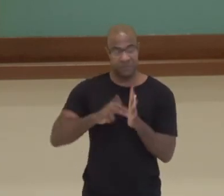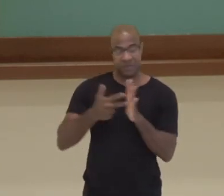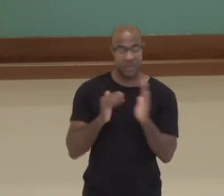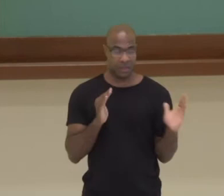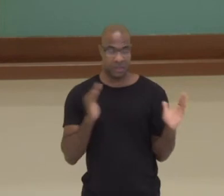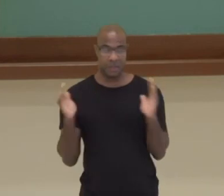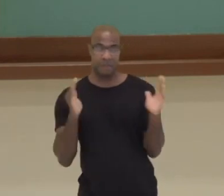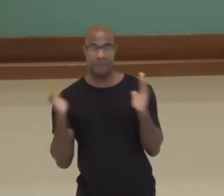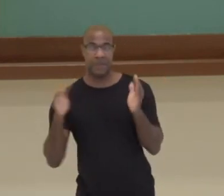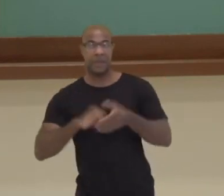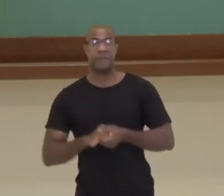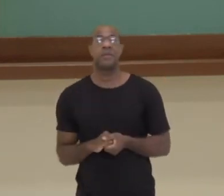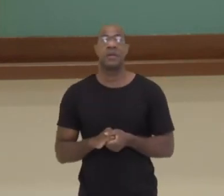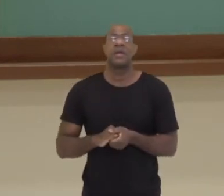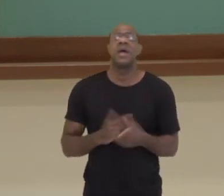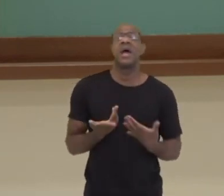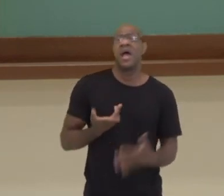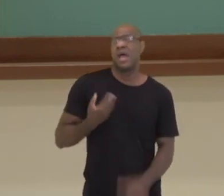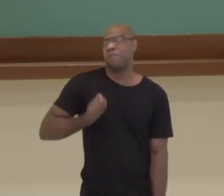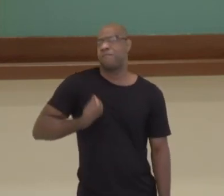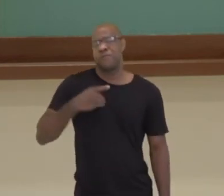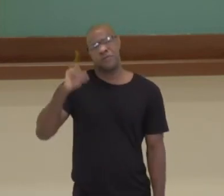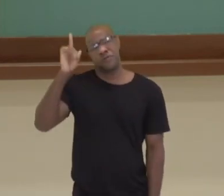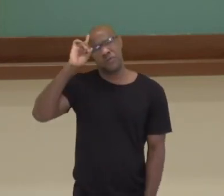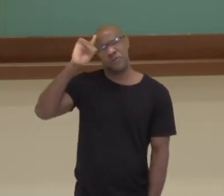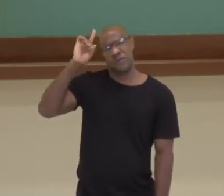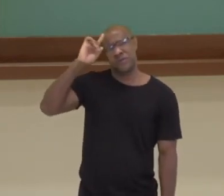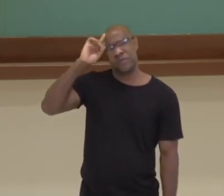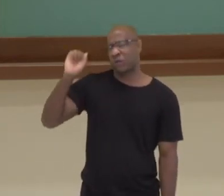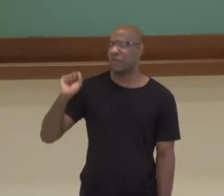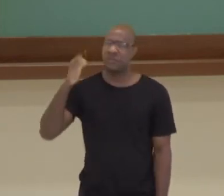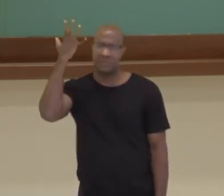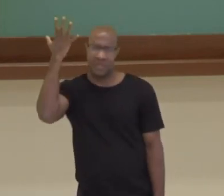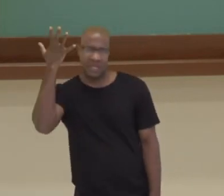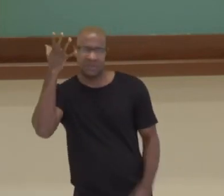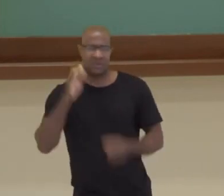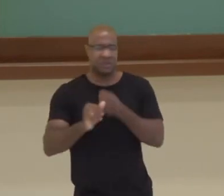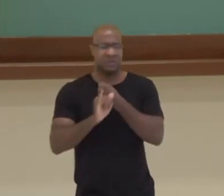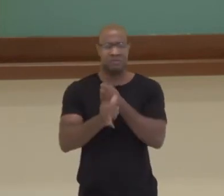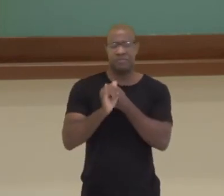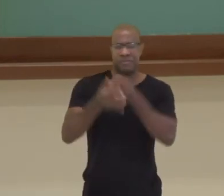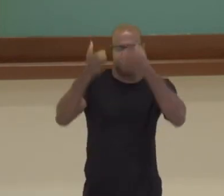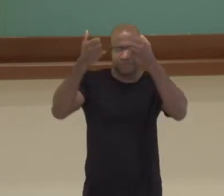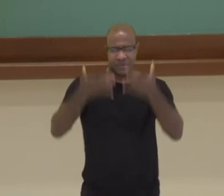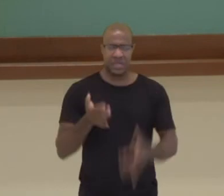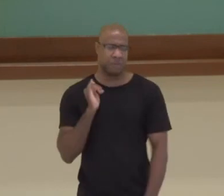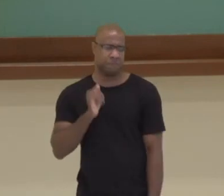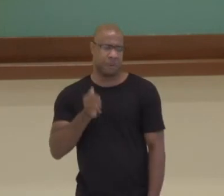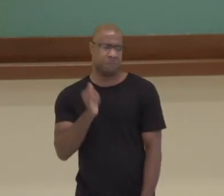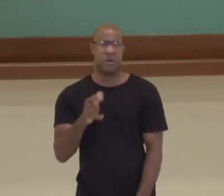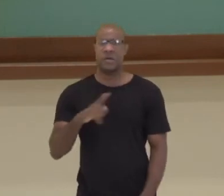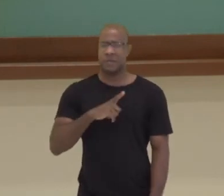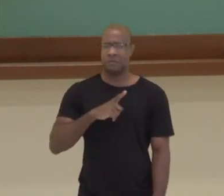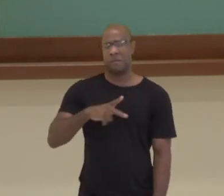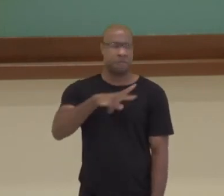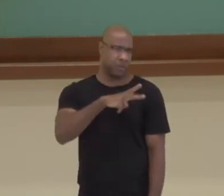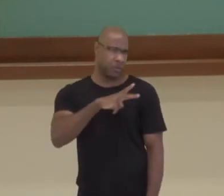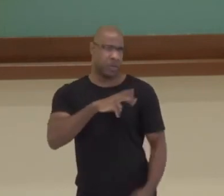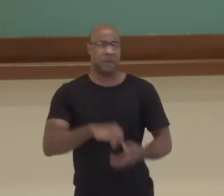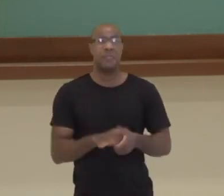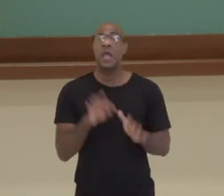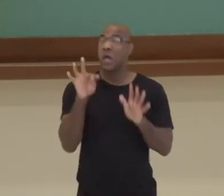Então, fatos do cotidiano narrado de forma literária, de forma pessoal, um